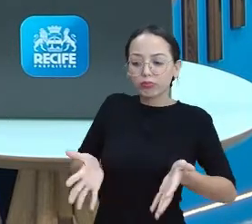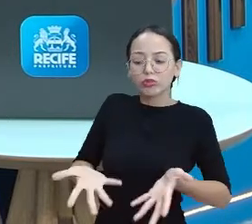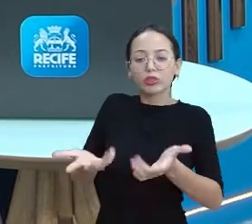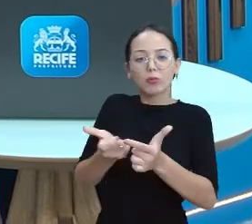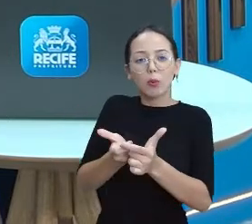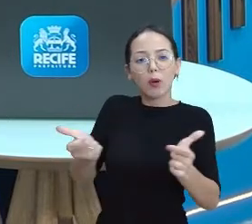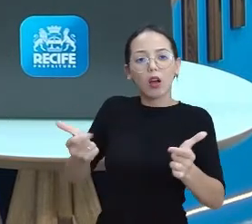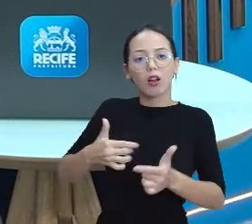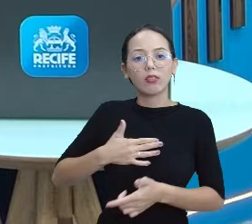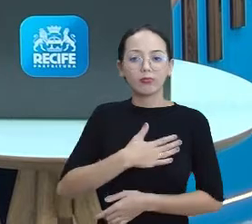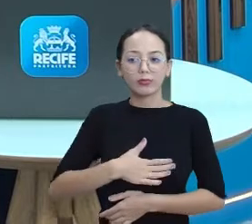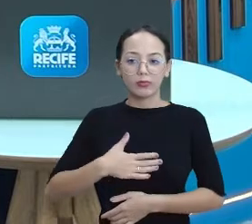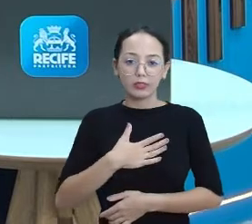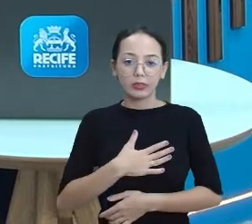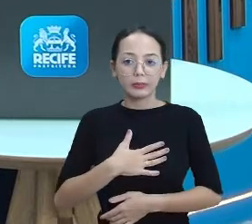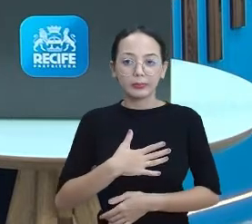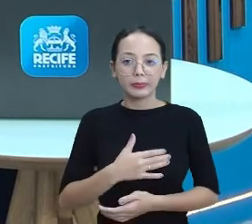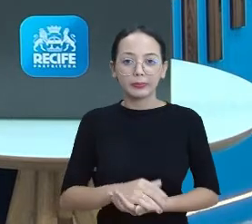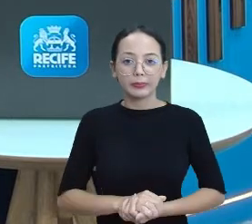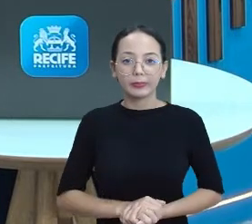grande ao prazer.